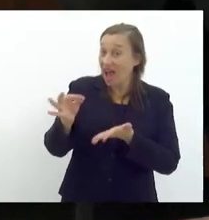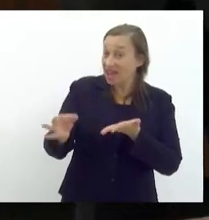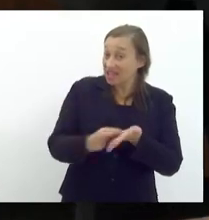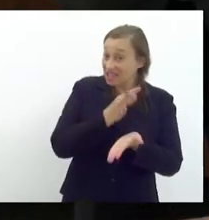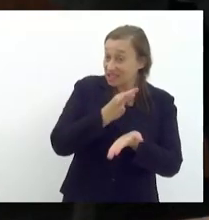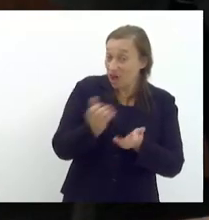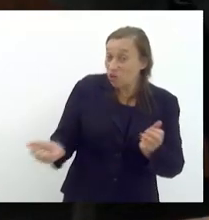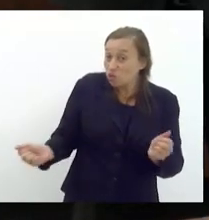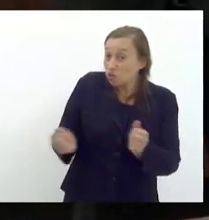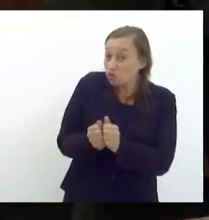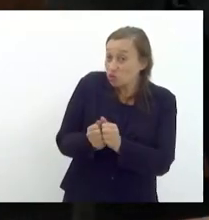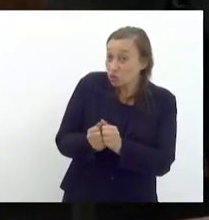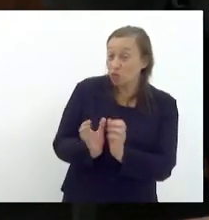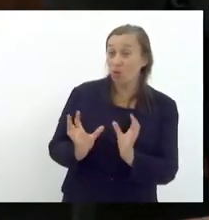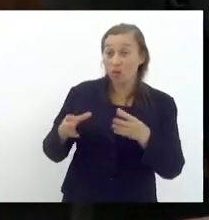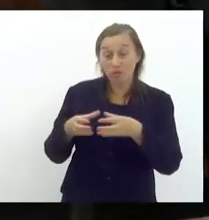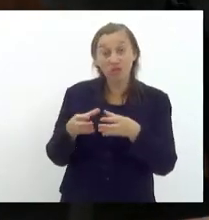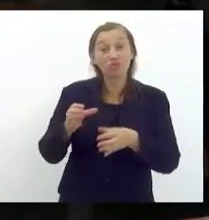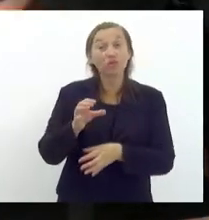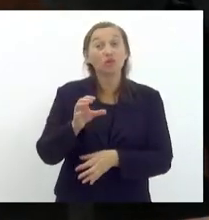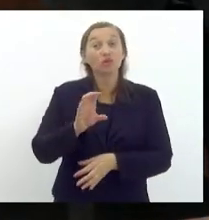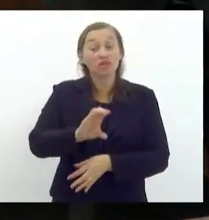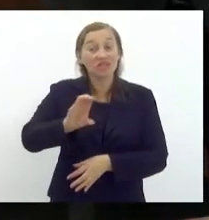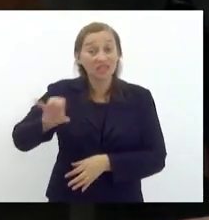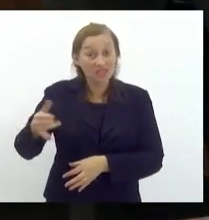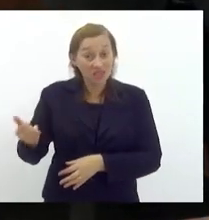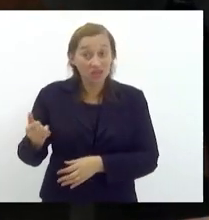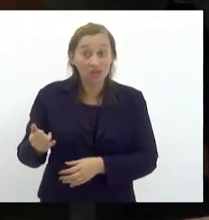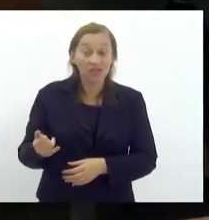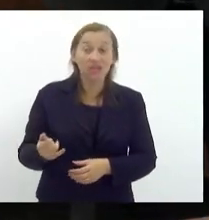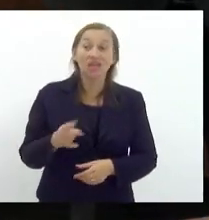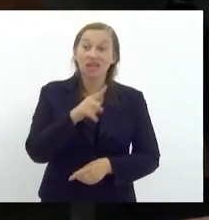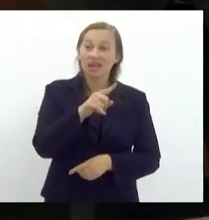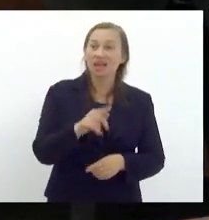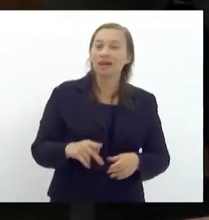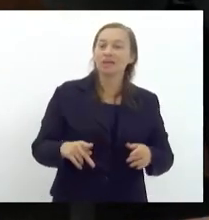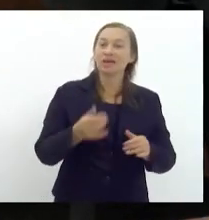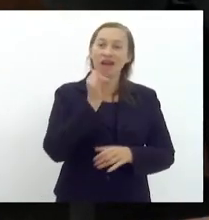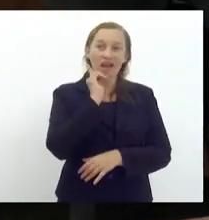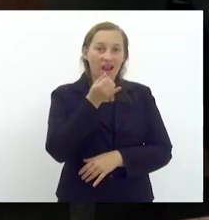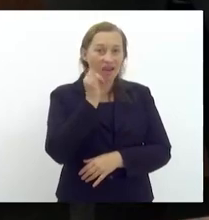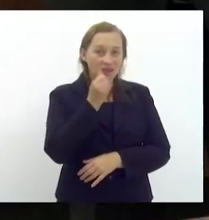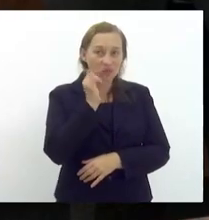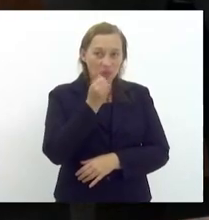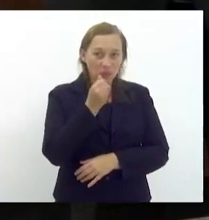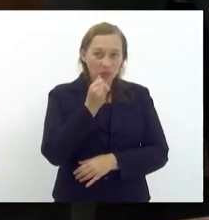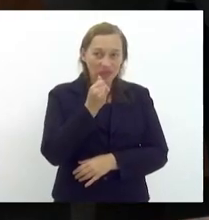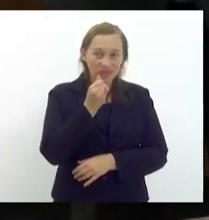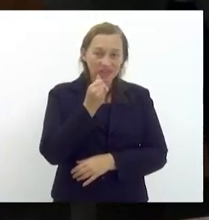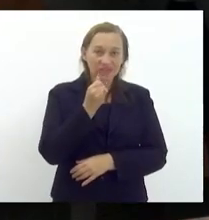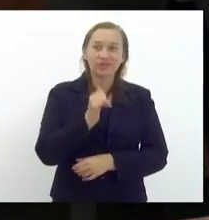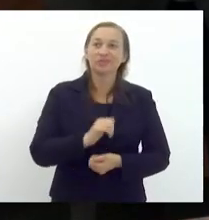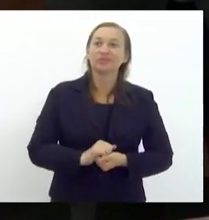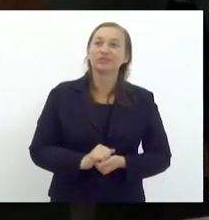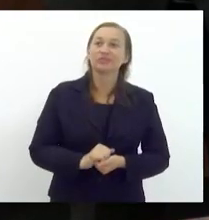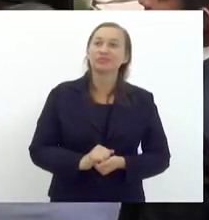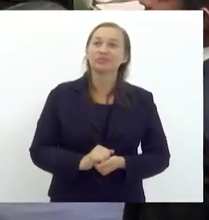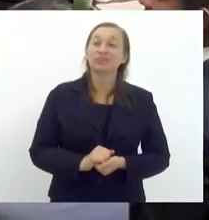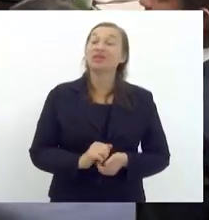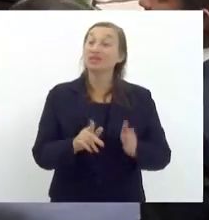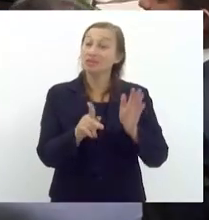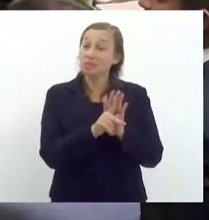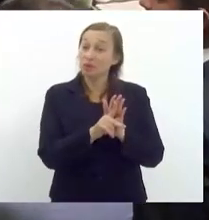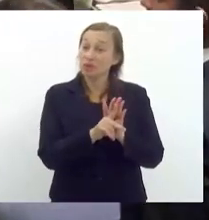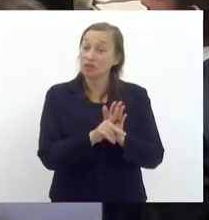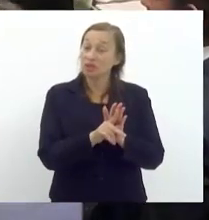em conjunto com a comissão de construção justiça e ela passa a ser relatora dessa desse